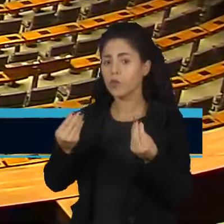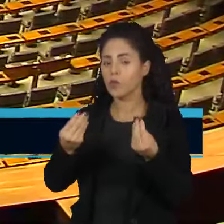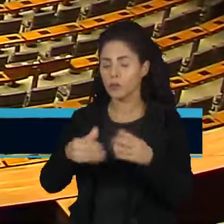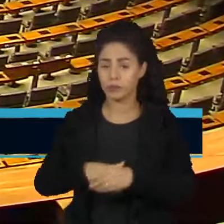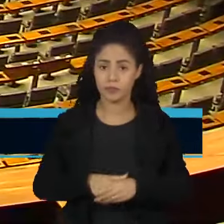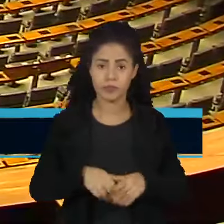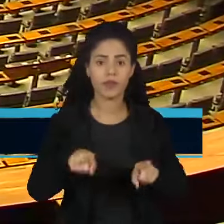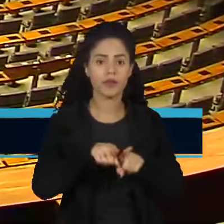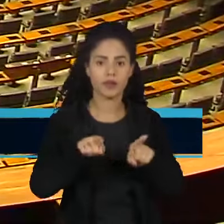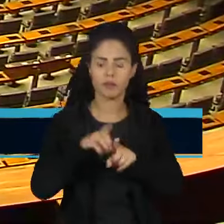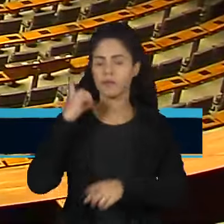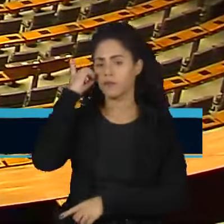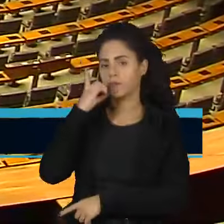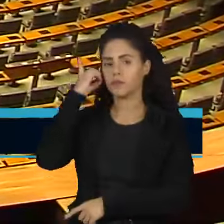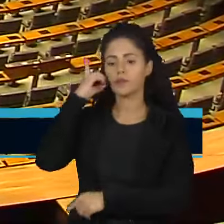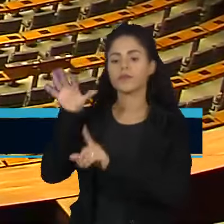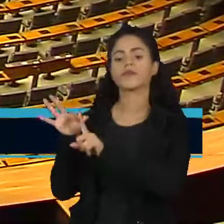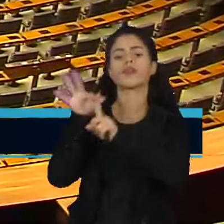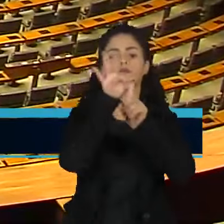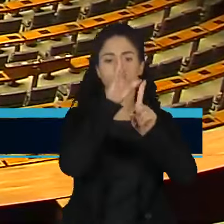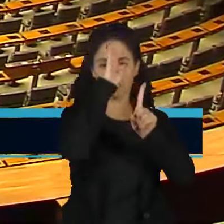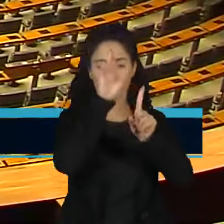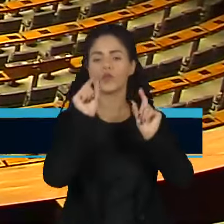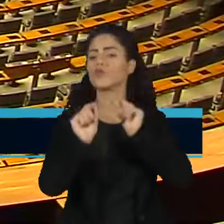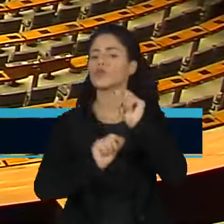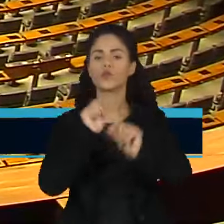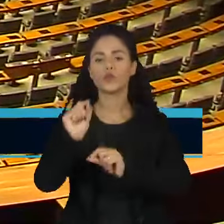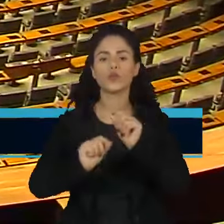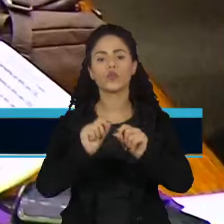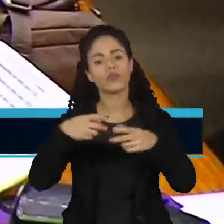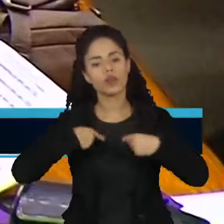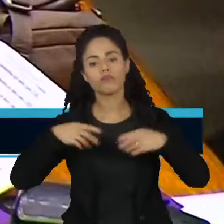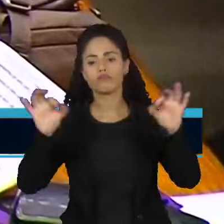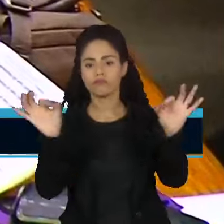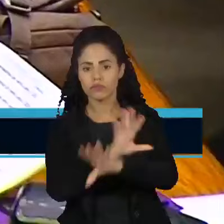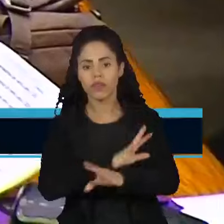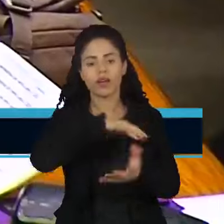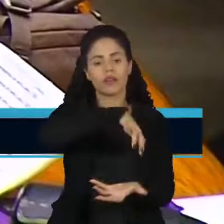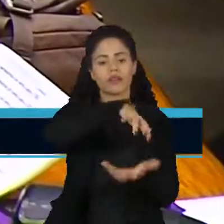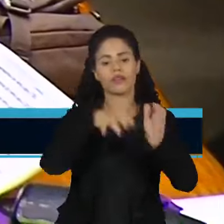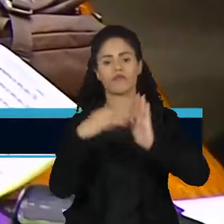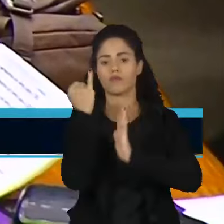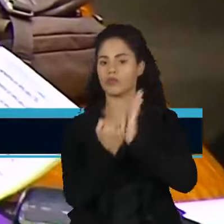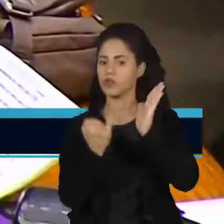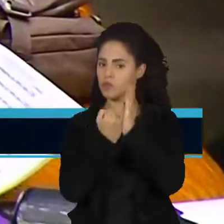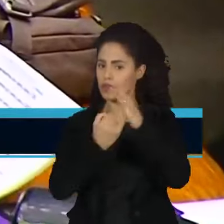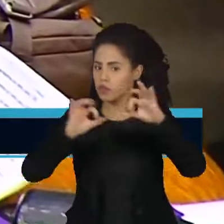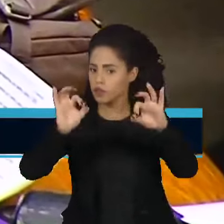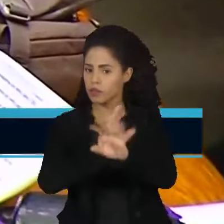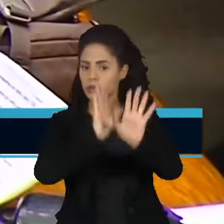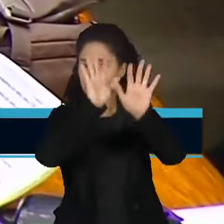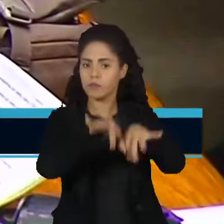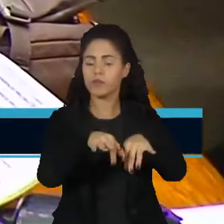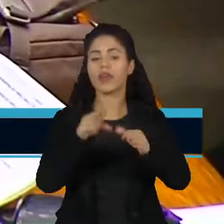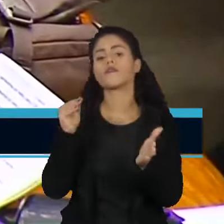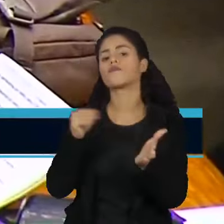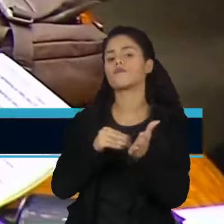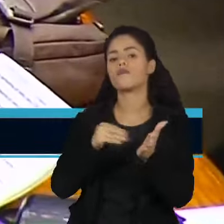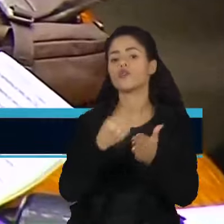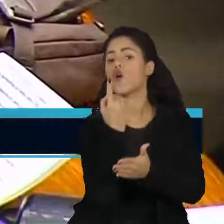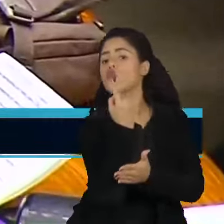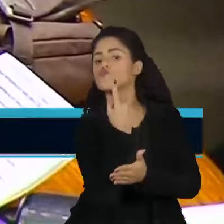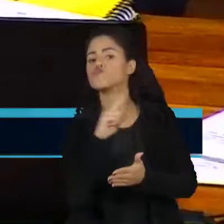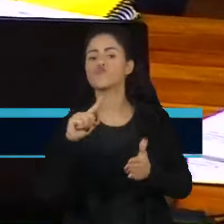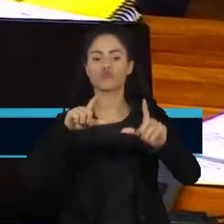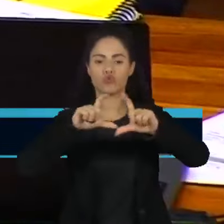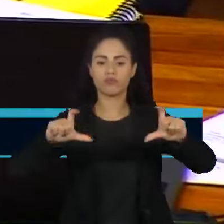Já na Câmara, a prioridade será finalizar a regulamentação da reforma tributária. Ainda falta um último projeto